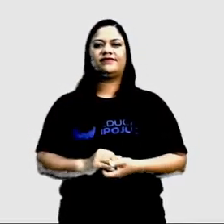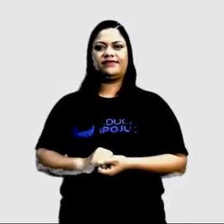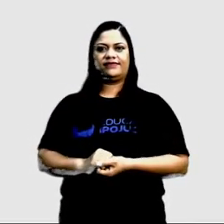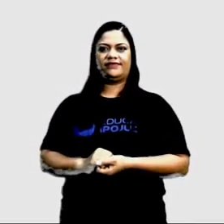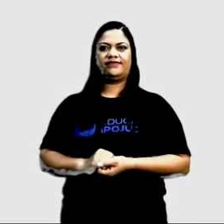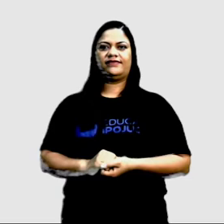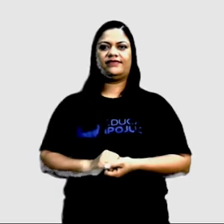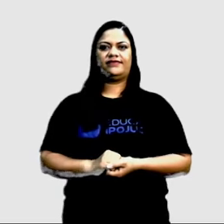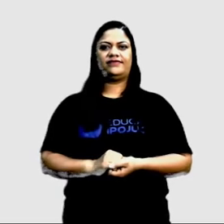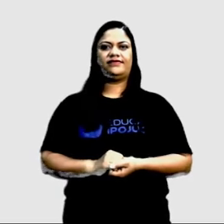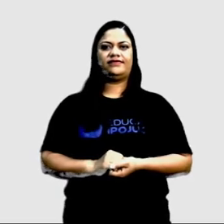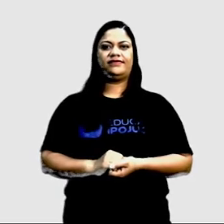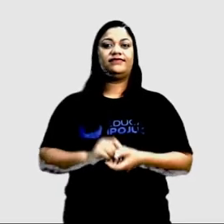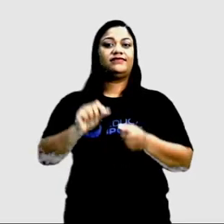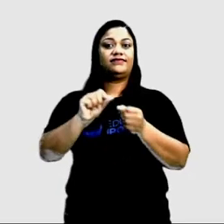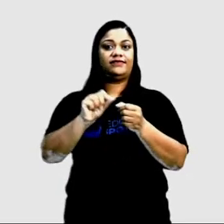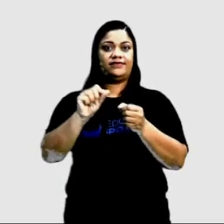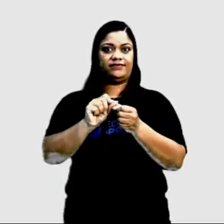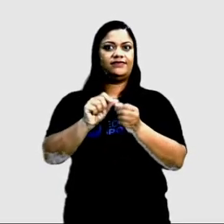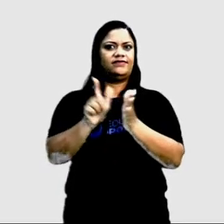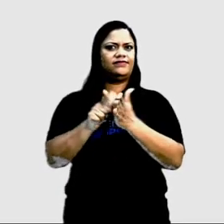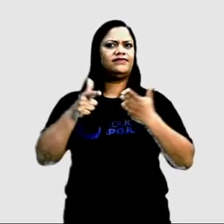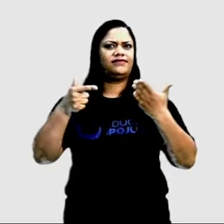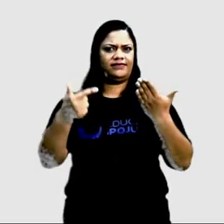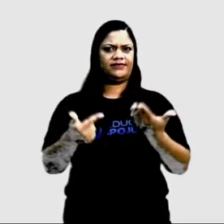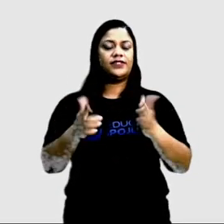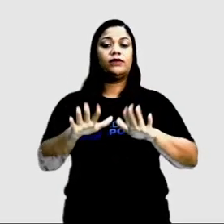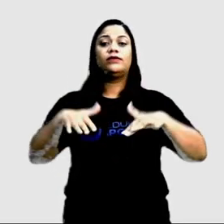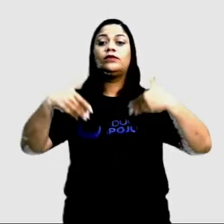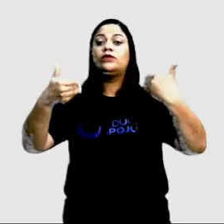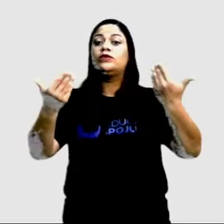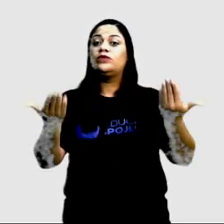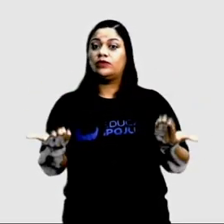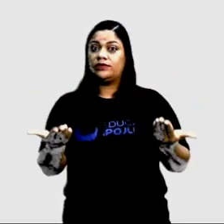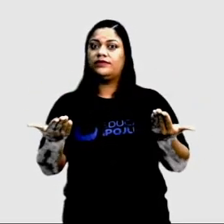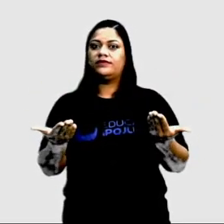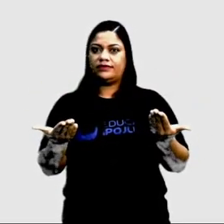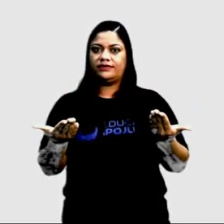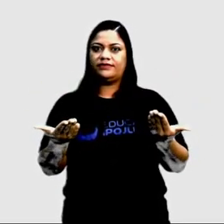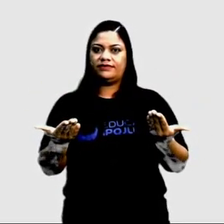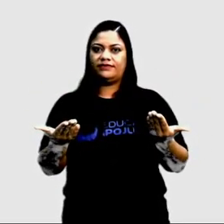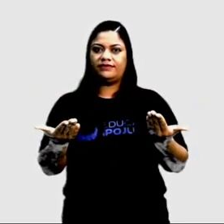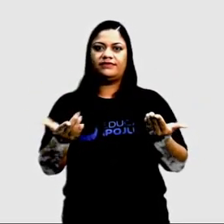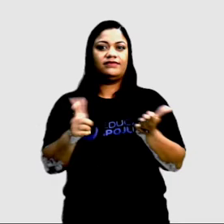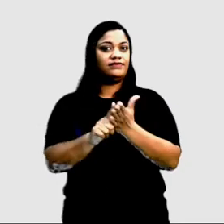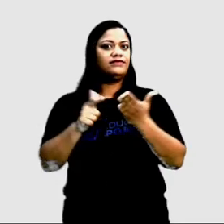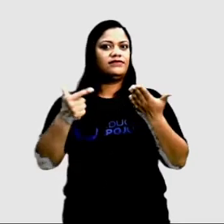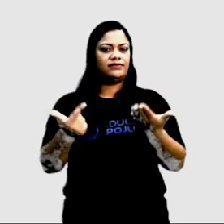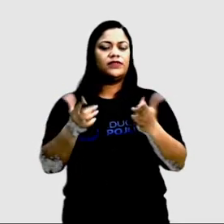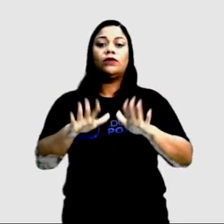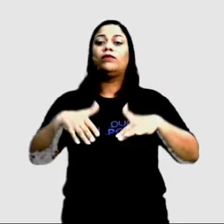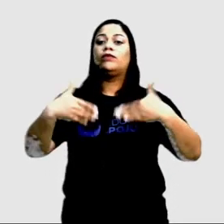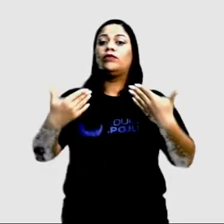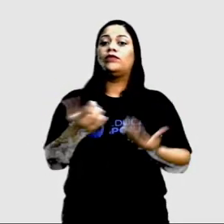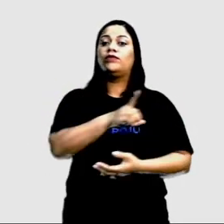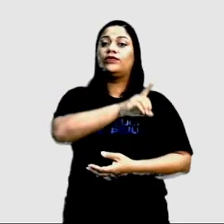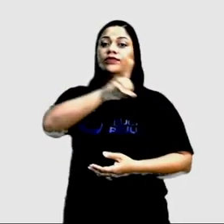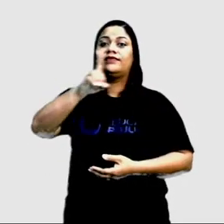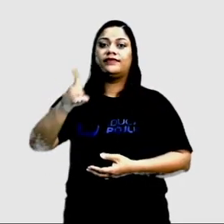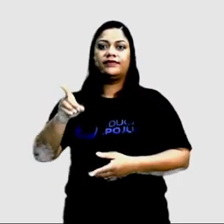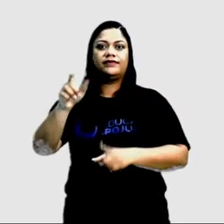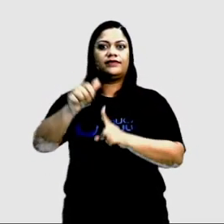O artigo, ele foi publicado em um jornal. Qual foi o jornal que ele foi publicado? Quando ele foi